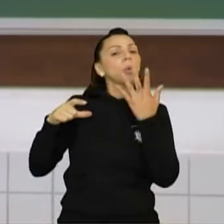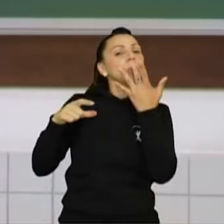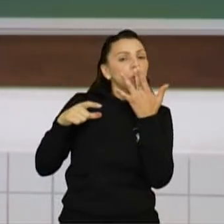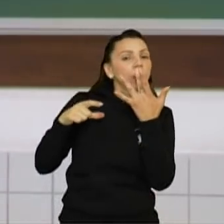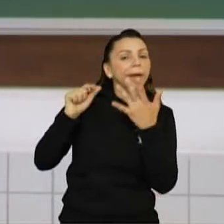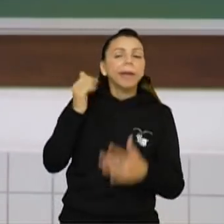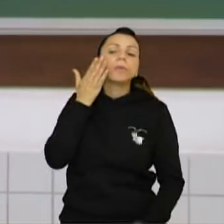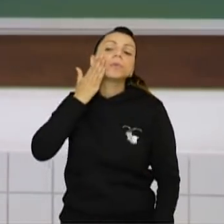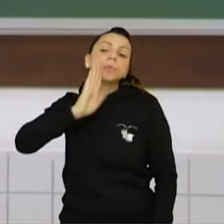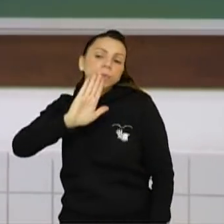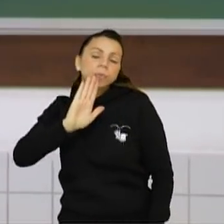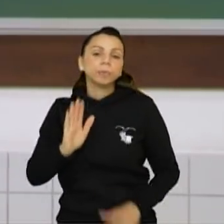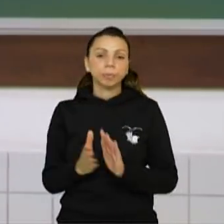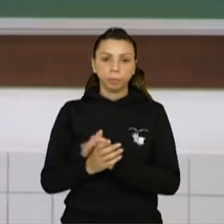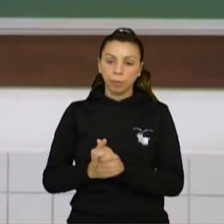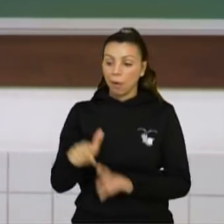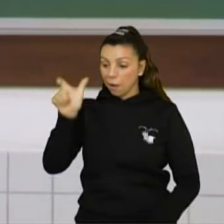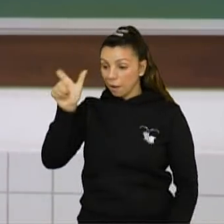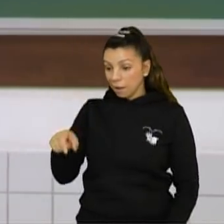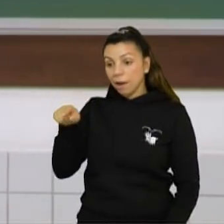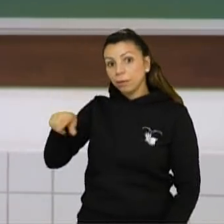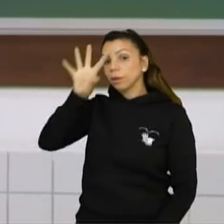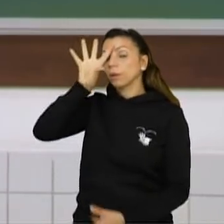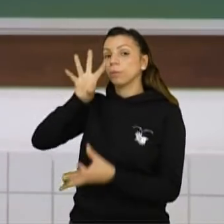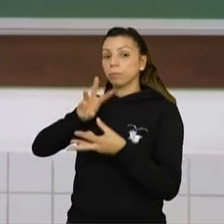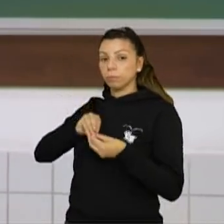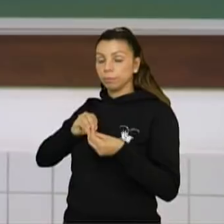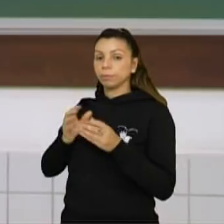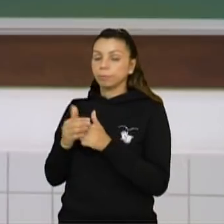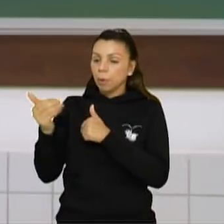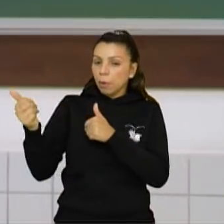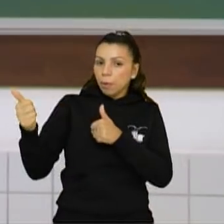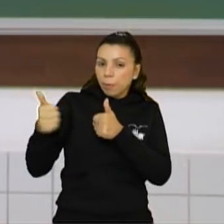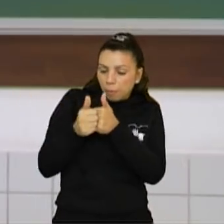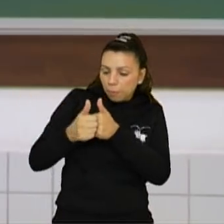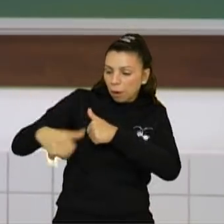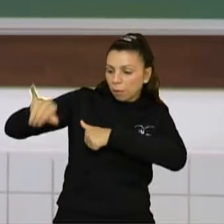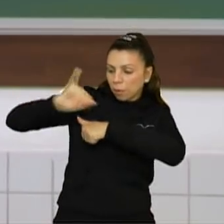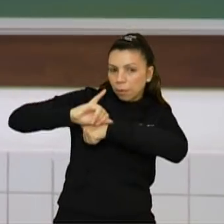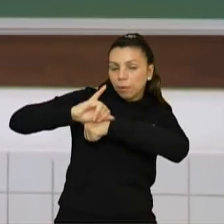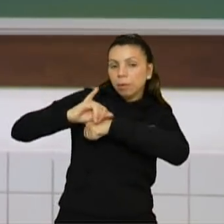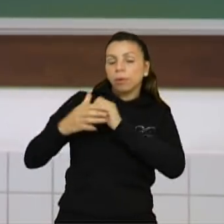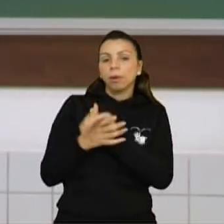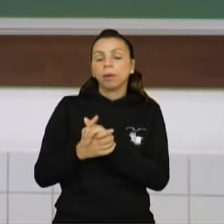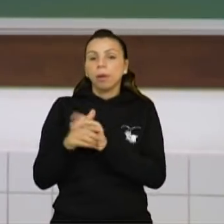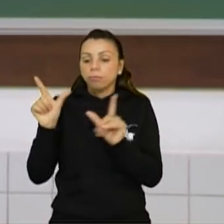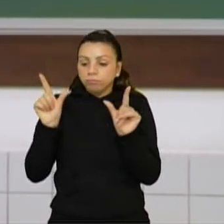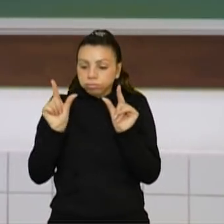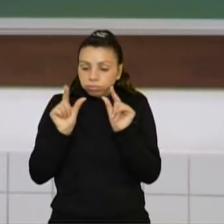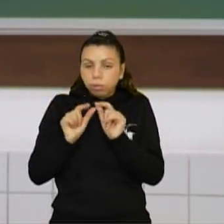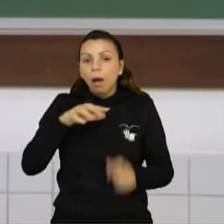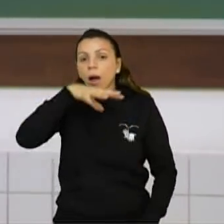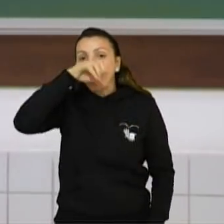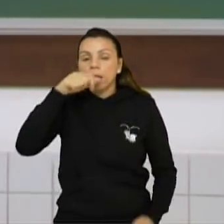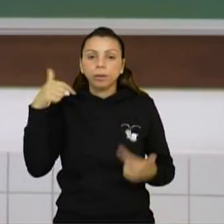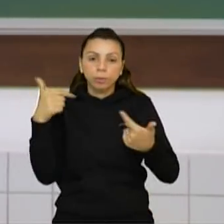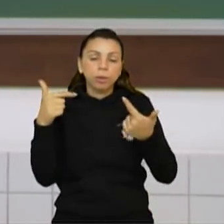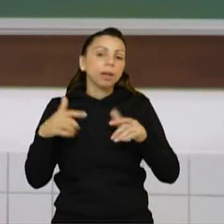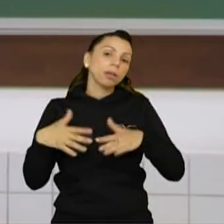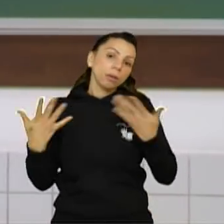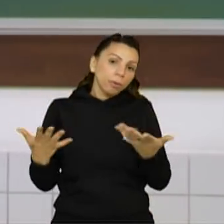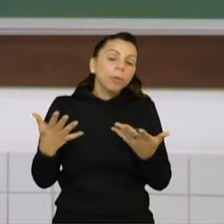Para ele entendia o seguinte, que quanto mais o objeto estivesse perto dele, menos ar teria. Então, a cor